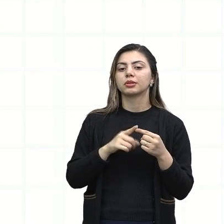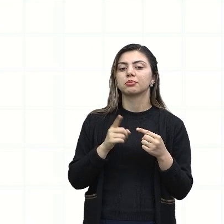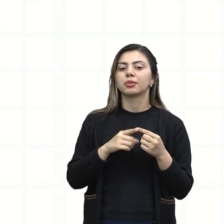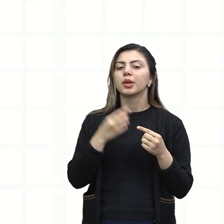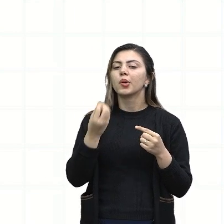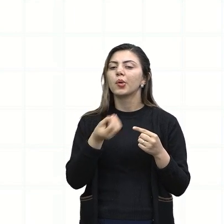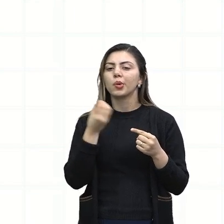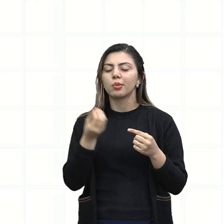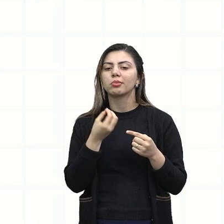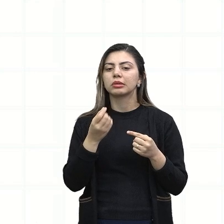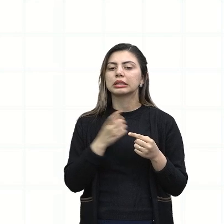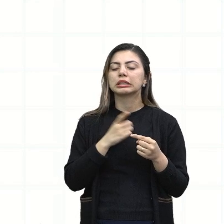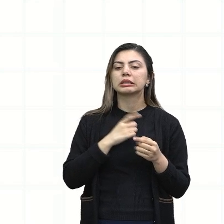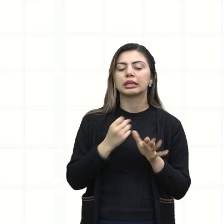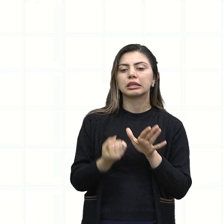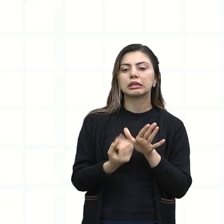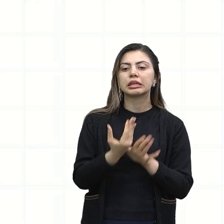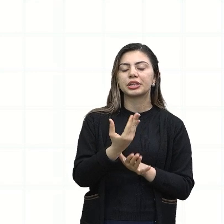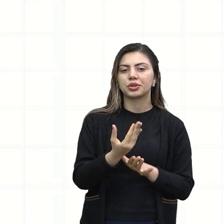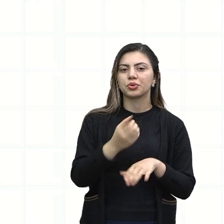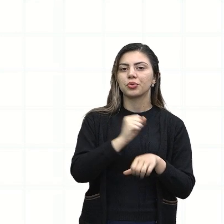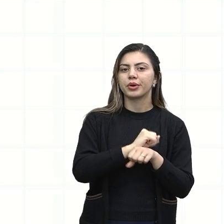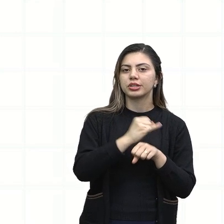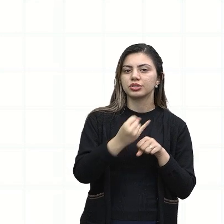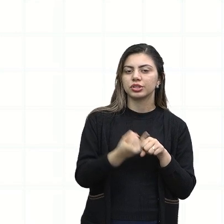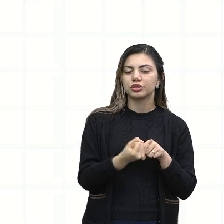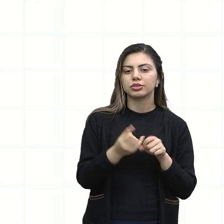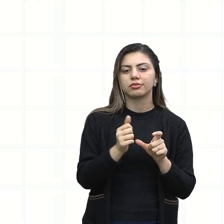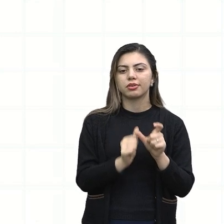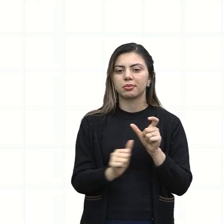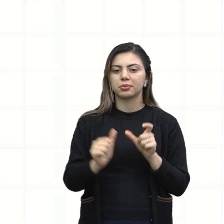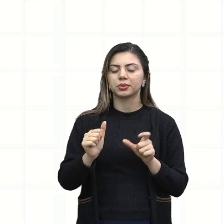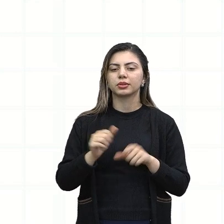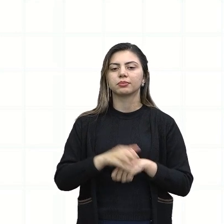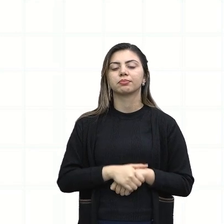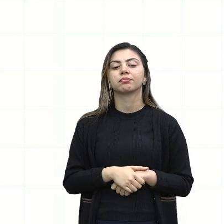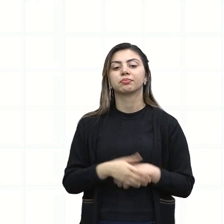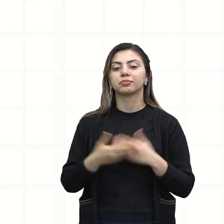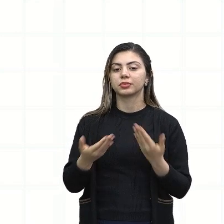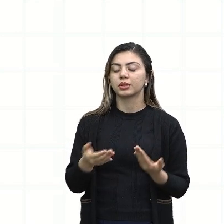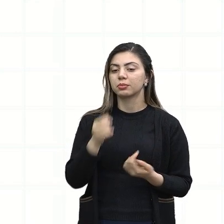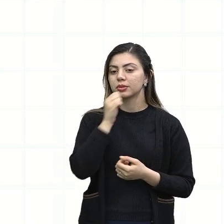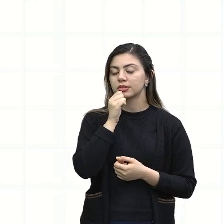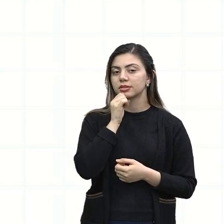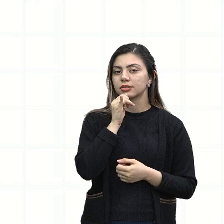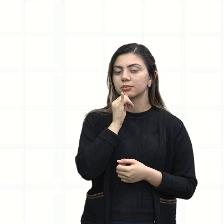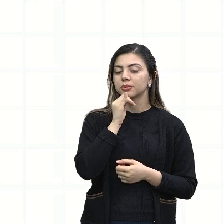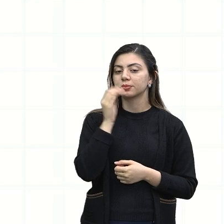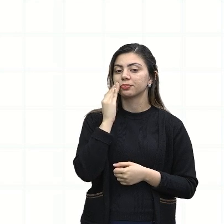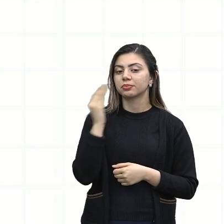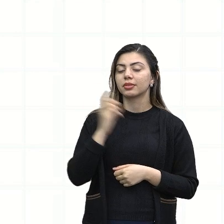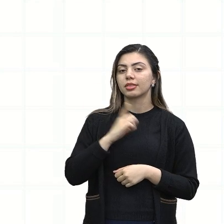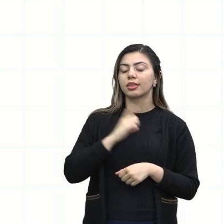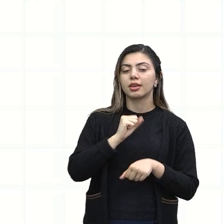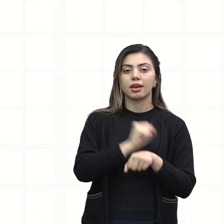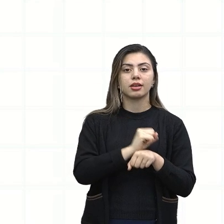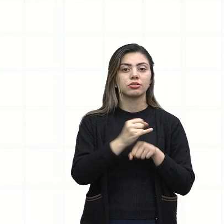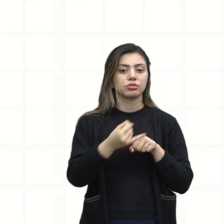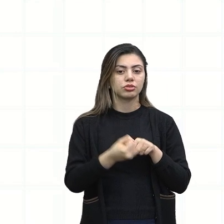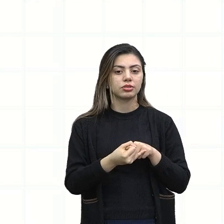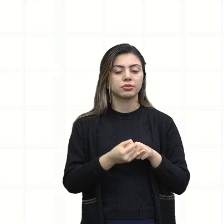são formados a partir de adjetivos. Então, aqui eu tenho um adjetivo que significa